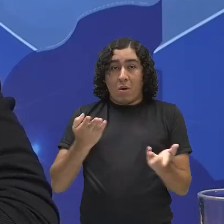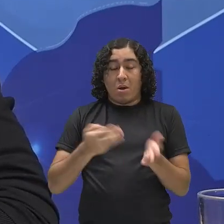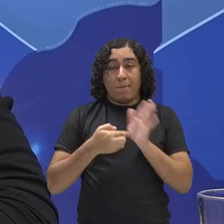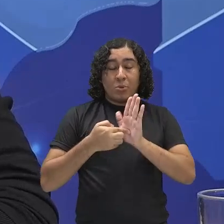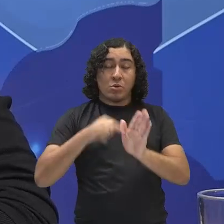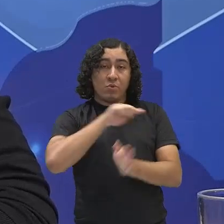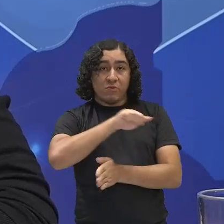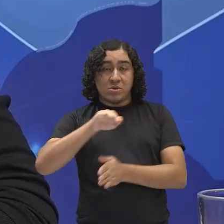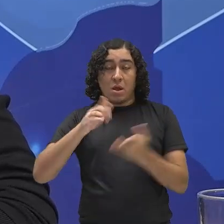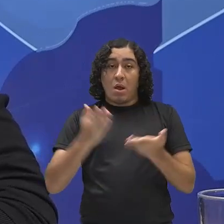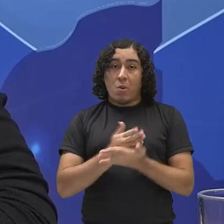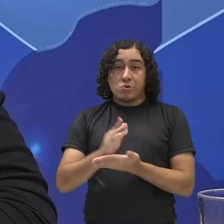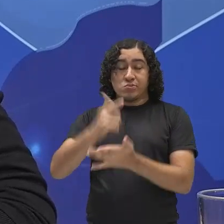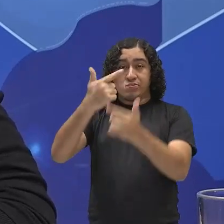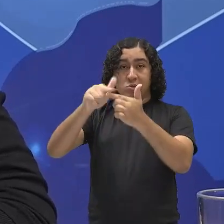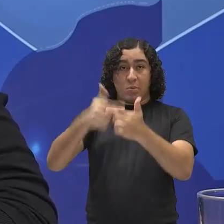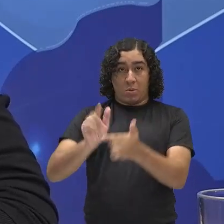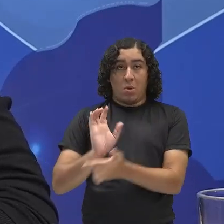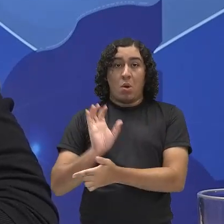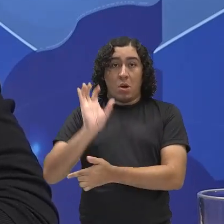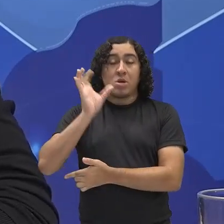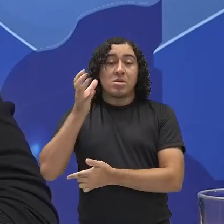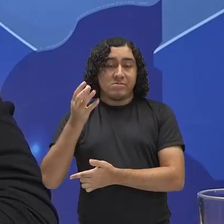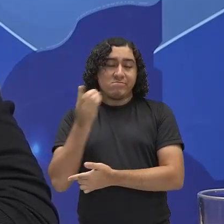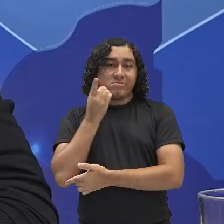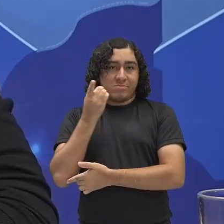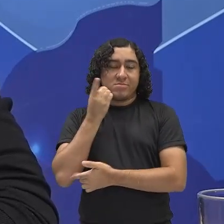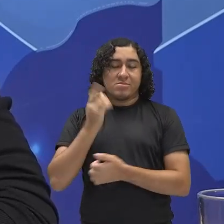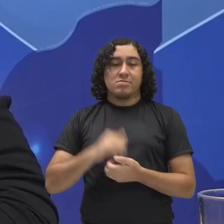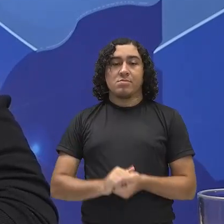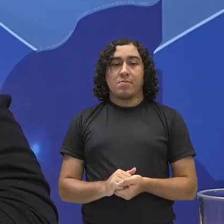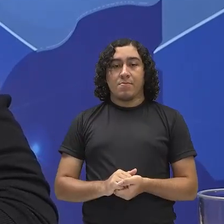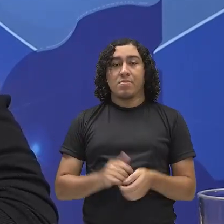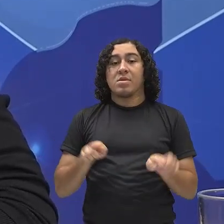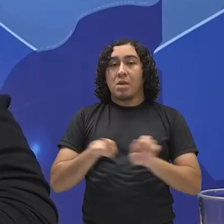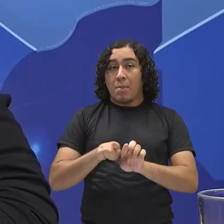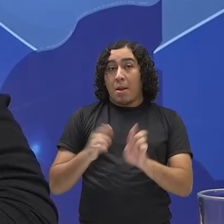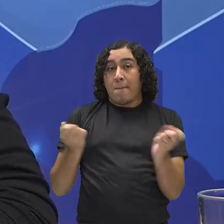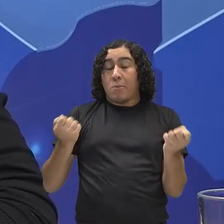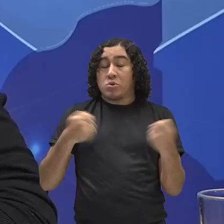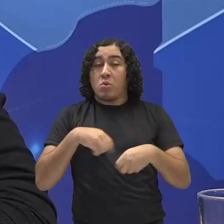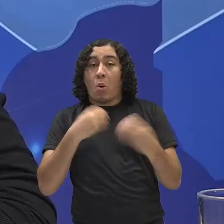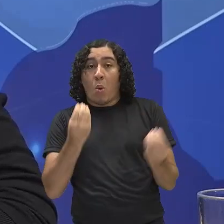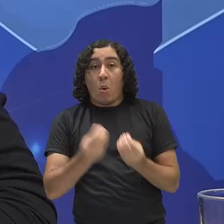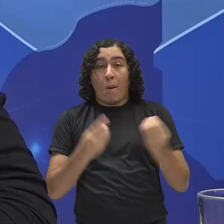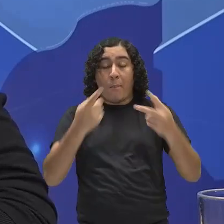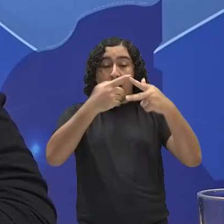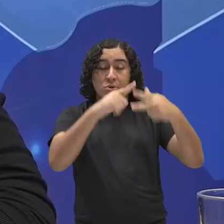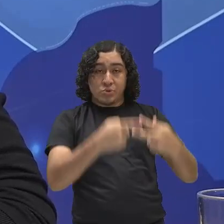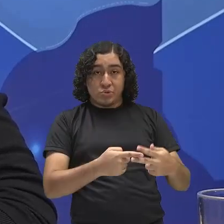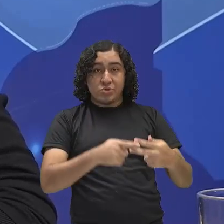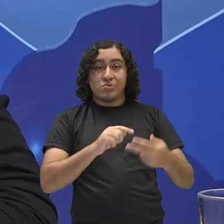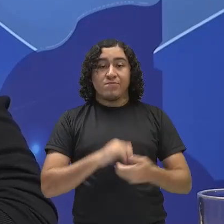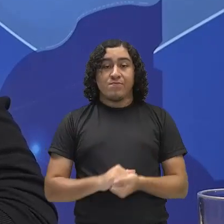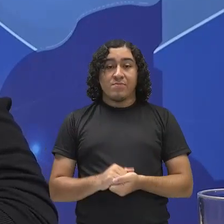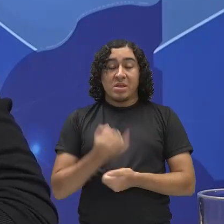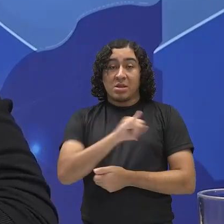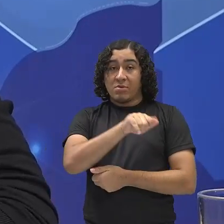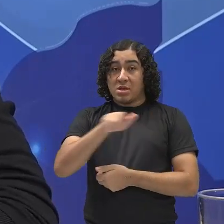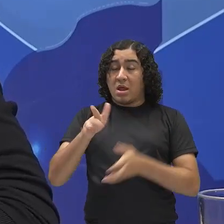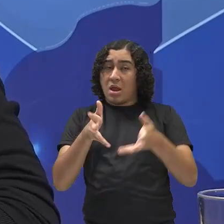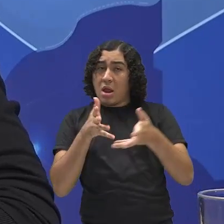algumas ocorrências que a gente atende diariamente e vou passar também possíveis soluções. Se os senhores quiserem, os senhores podem